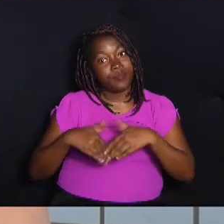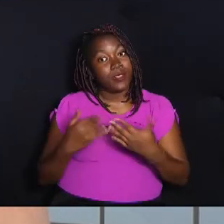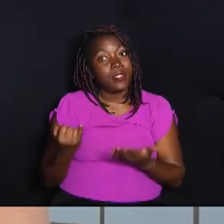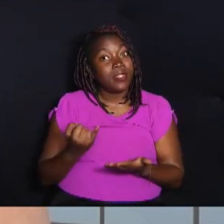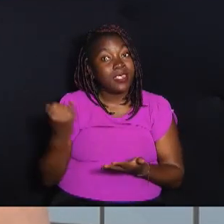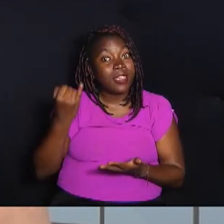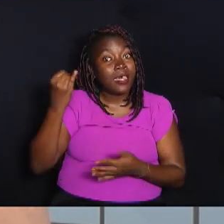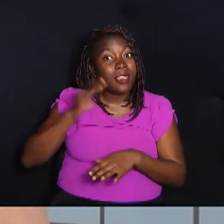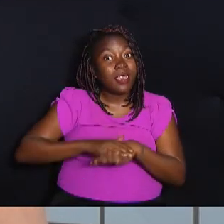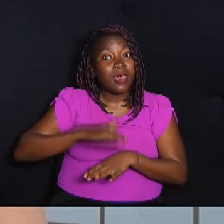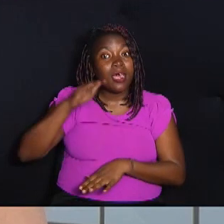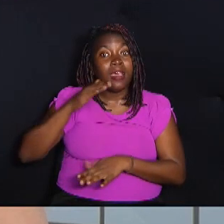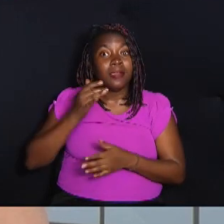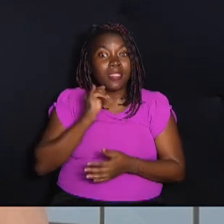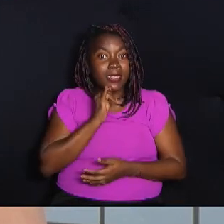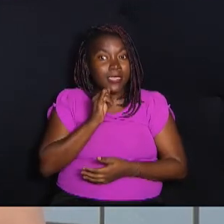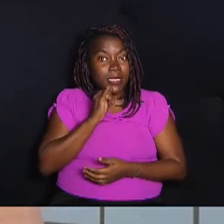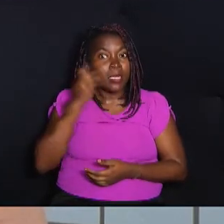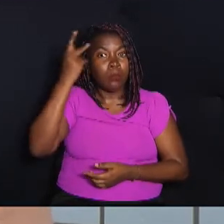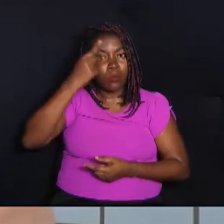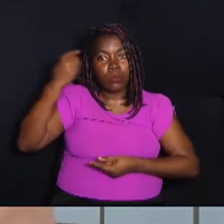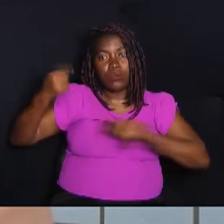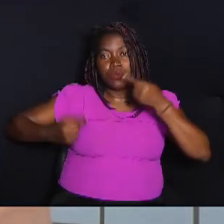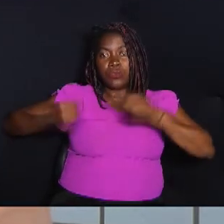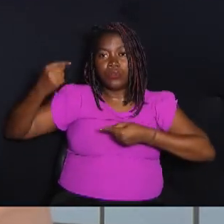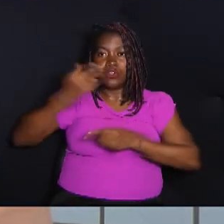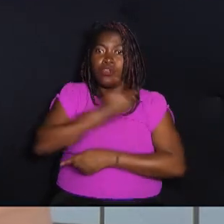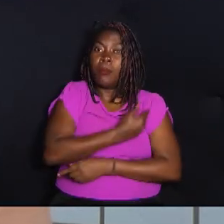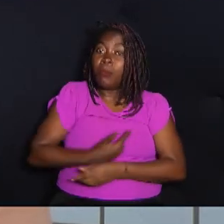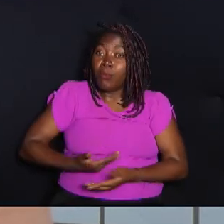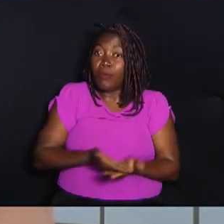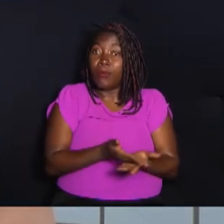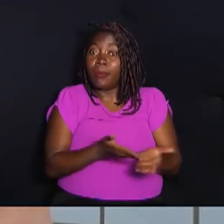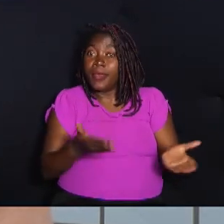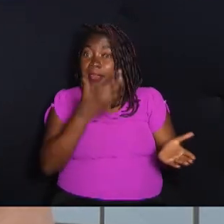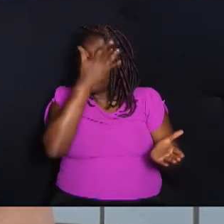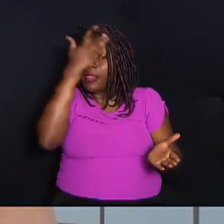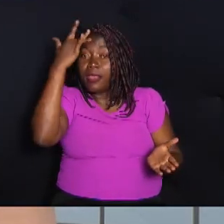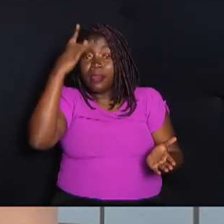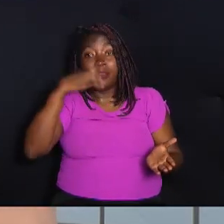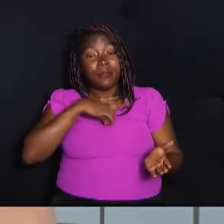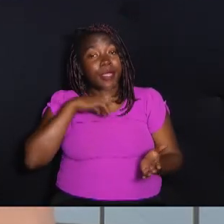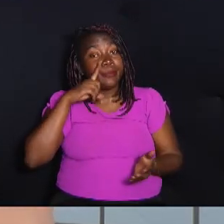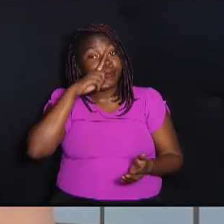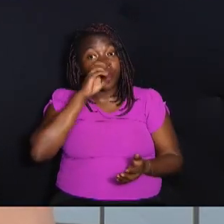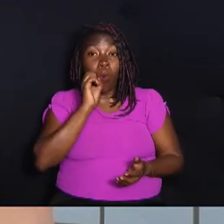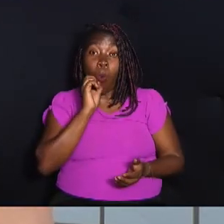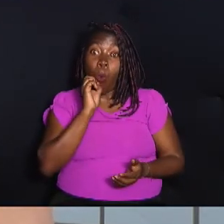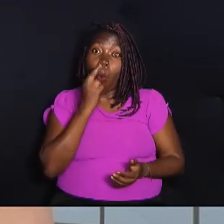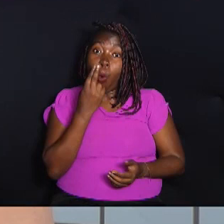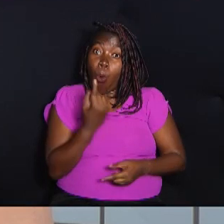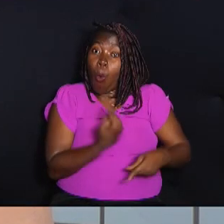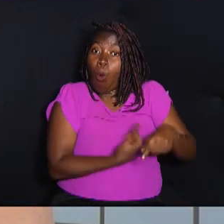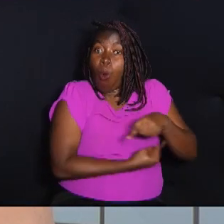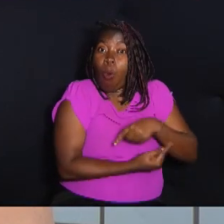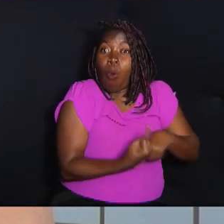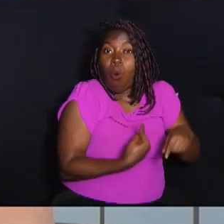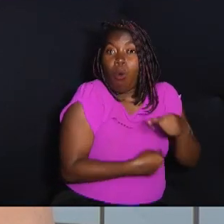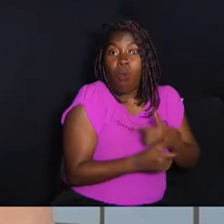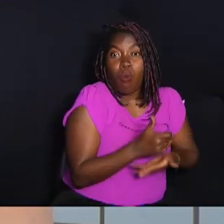maior, por exemplo, né, das políticas públicas para essas pessoas que têm risco ou envolvimento com